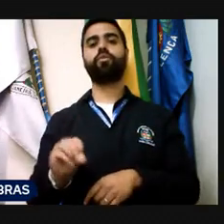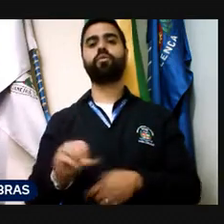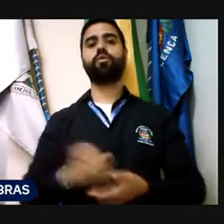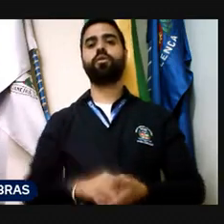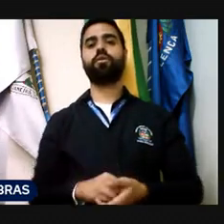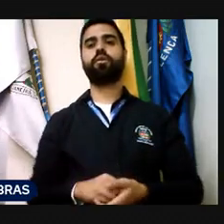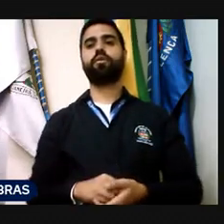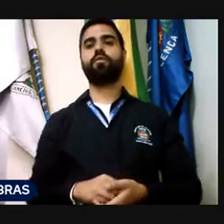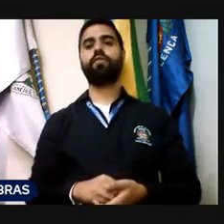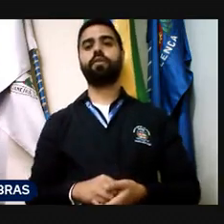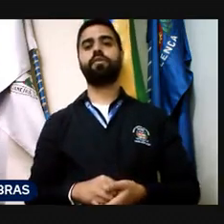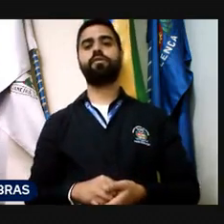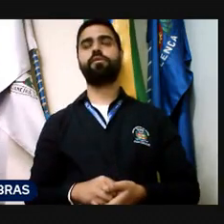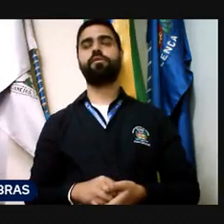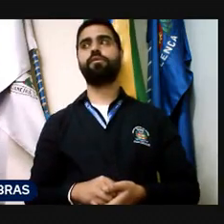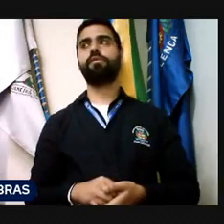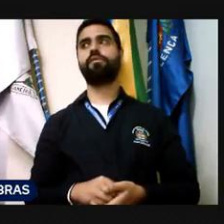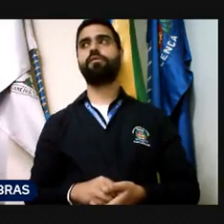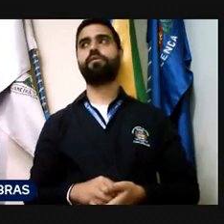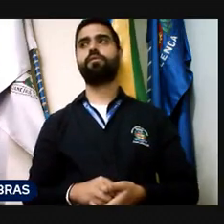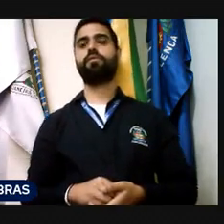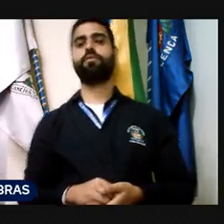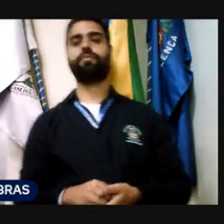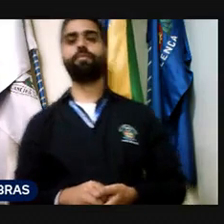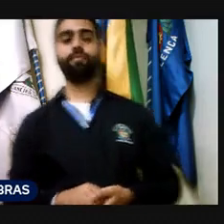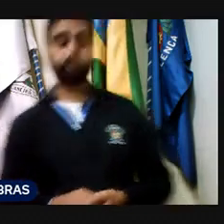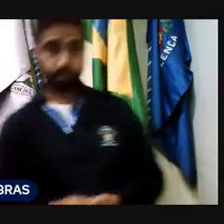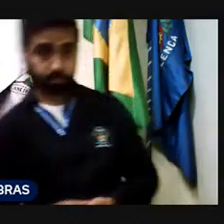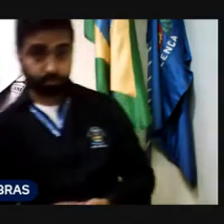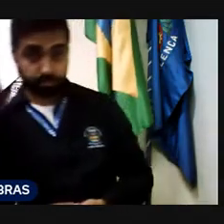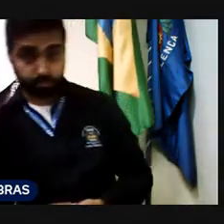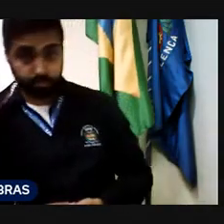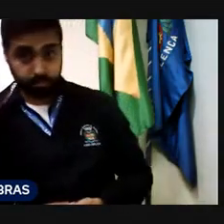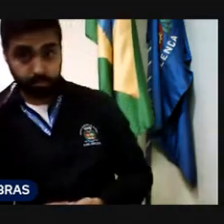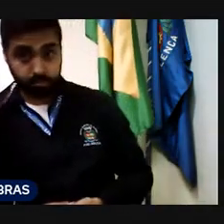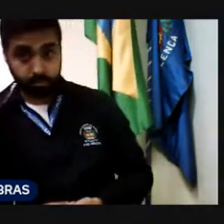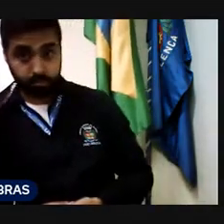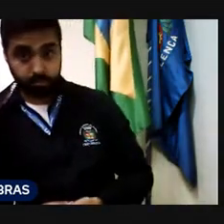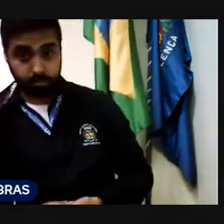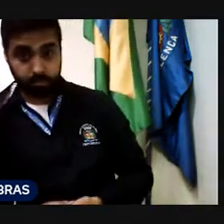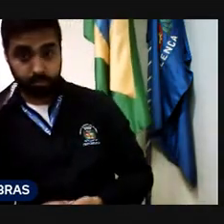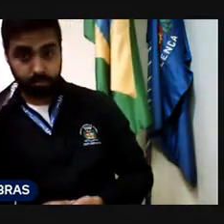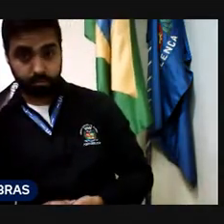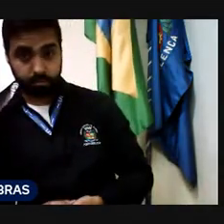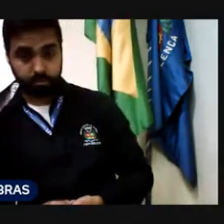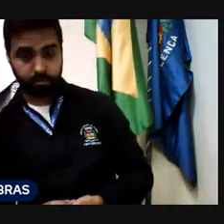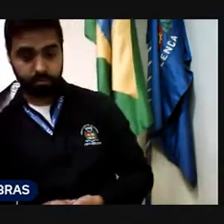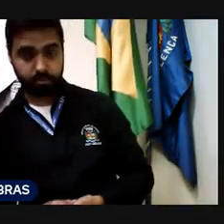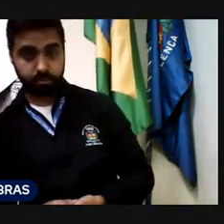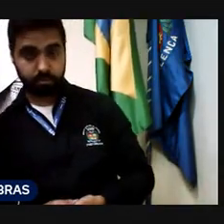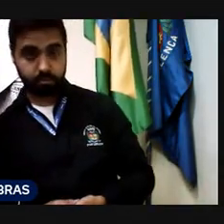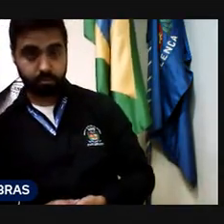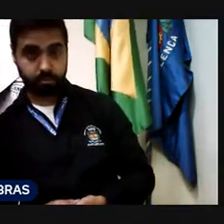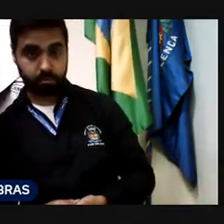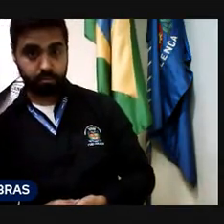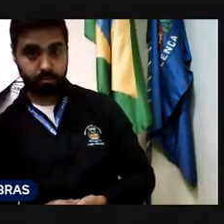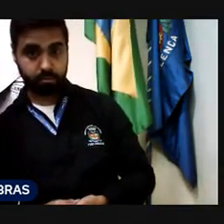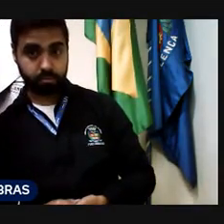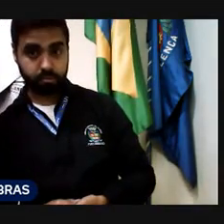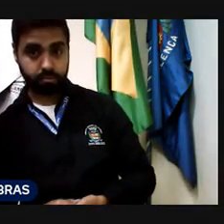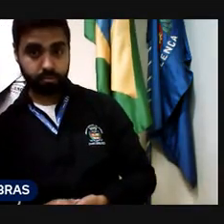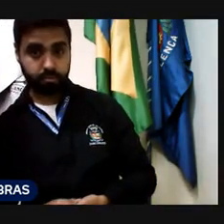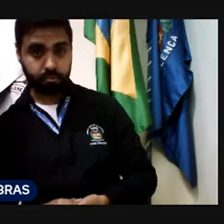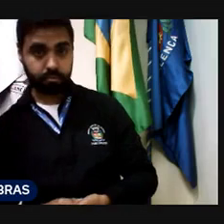a felicidade de estar dando nome àquela quadra, né, da pequena Maria Eduarda Vieira, uma menininha aí que teve a sua vida ceifada